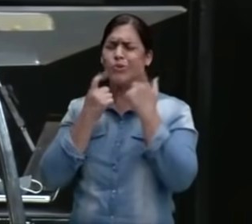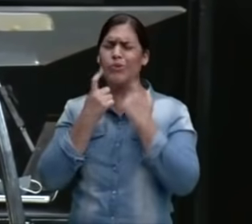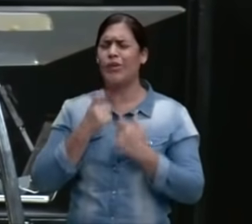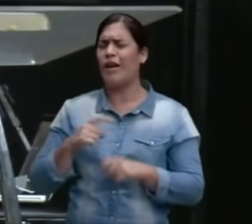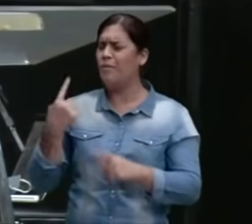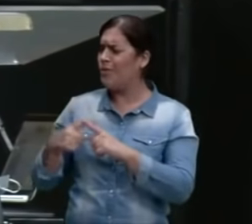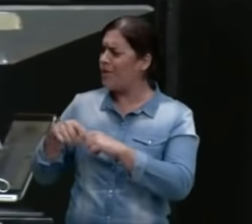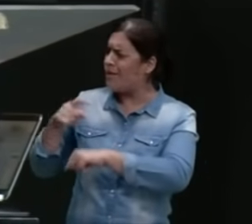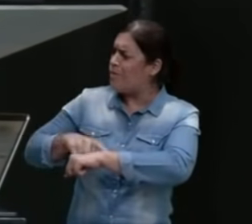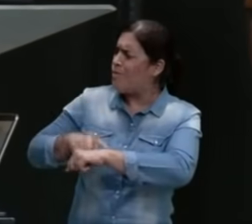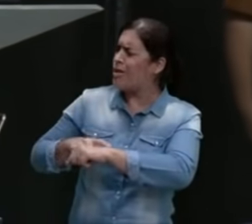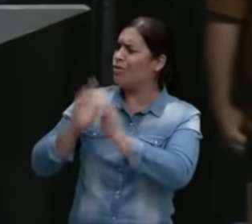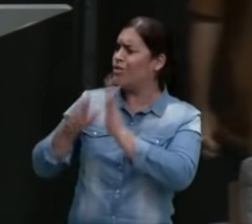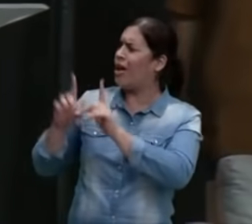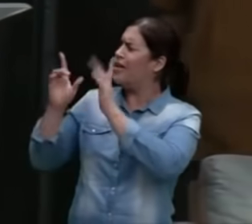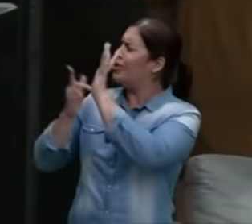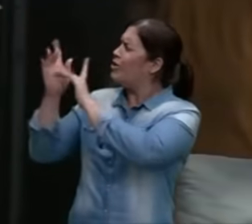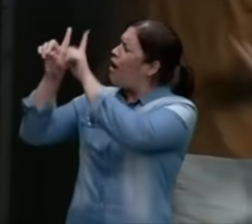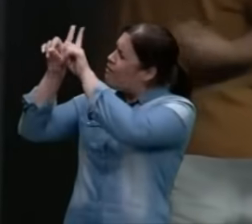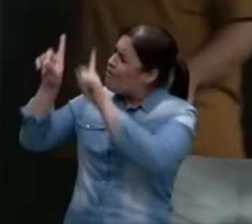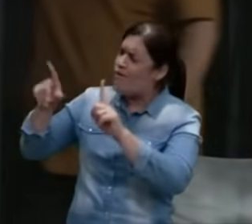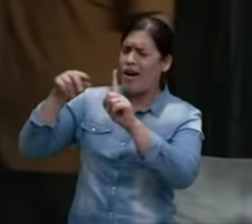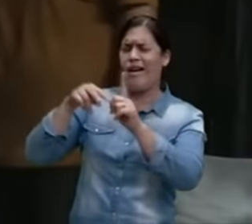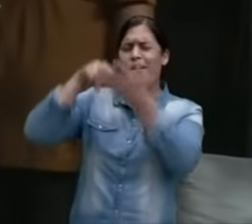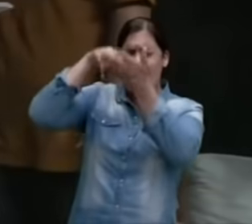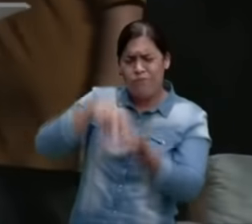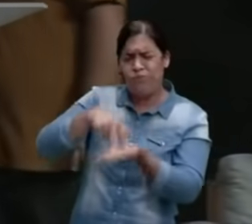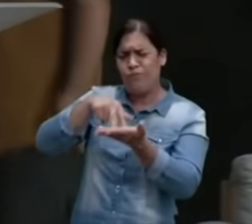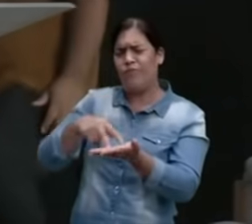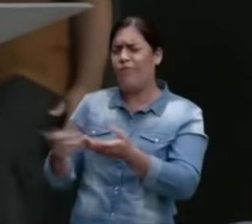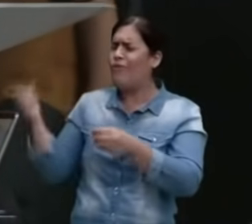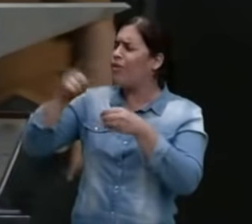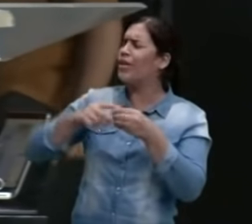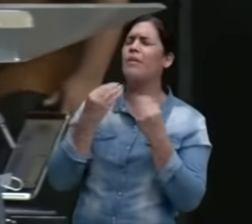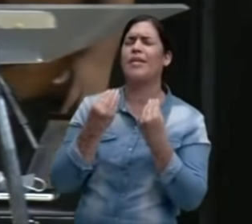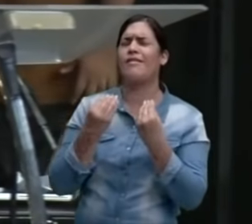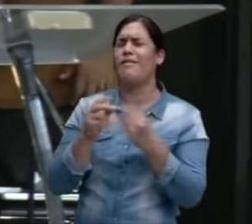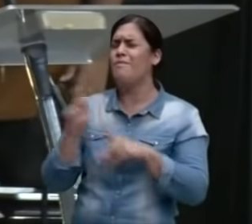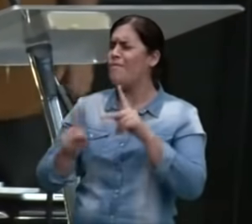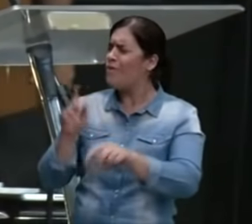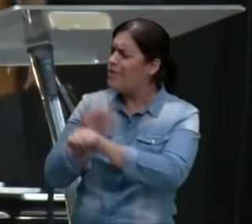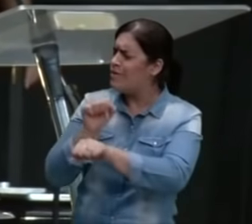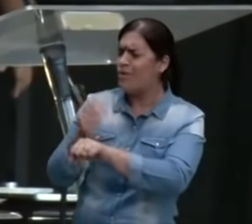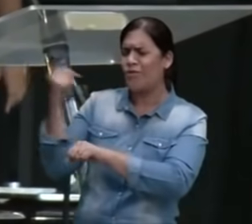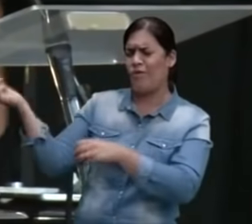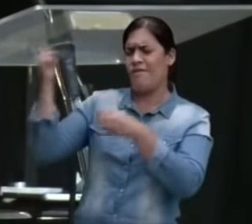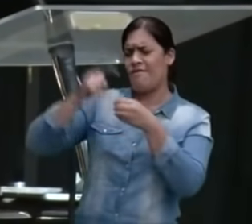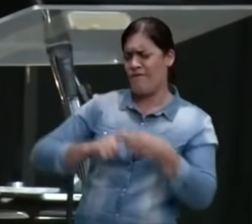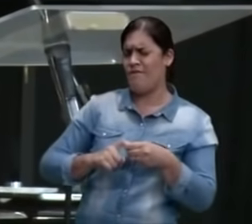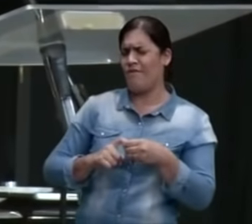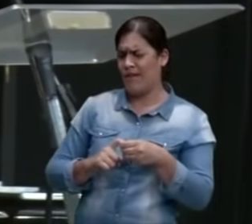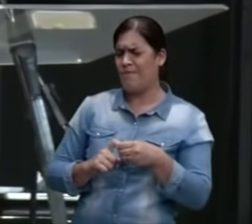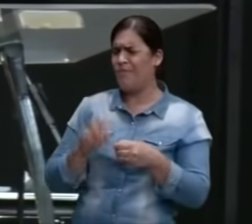a hora de Jesus voltar. E Ele vai voltar para um povo preparado, um povo que está aguardando a sua vinda. Em nome de Jesus, meu